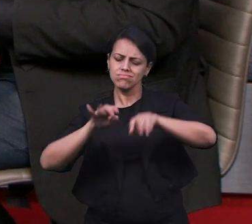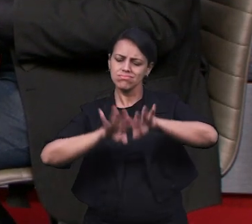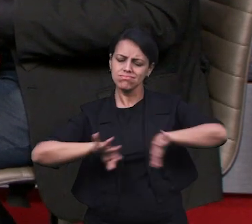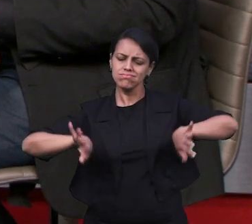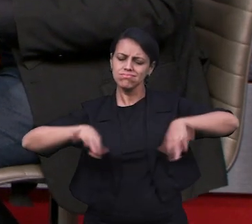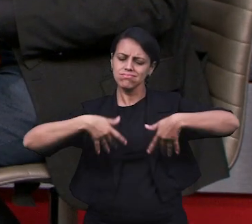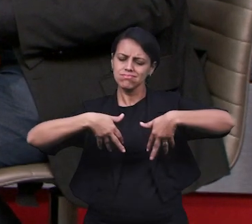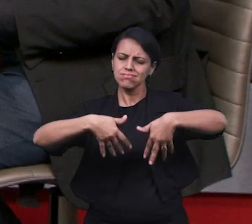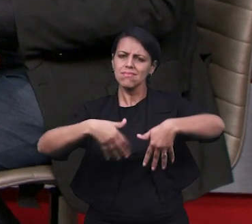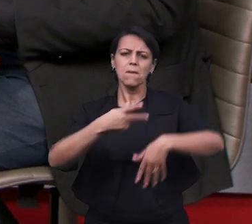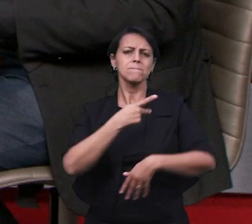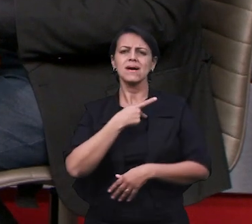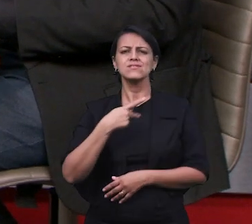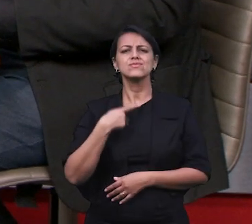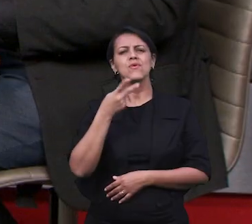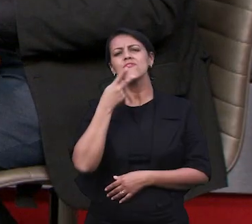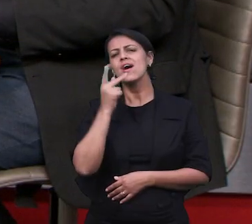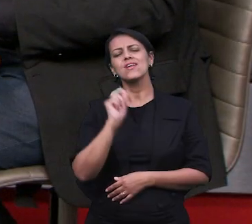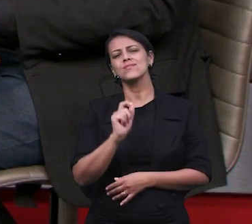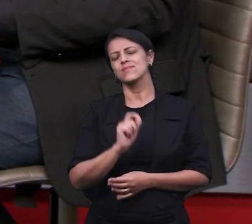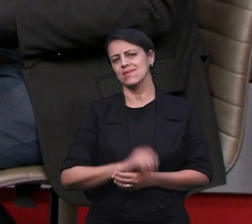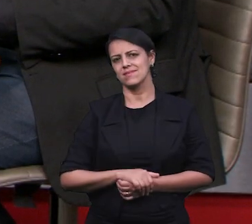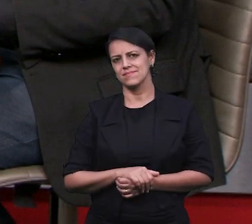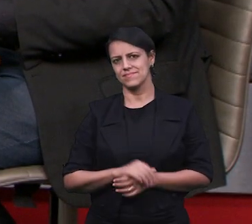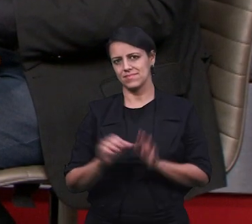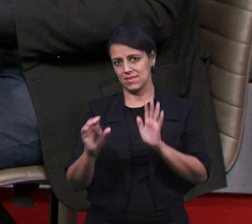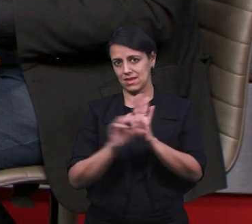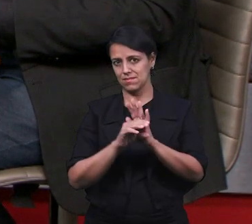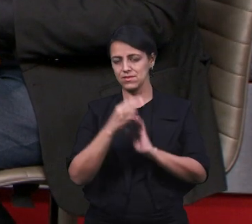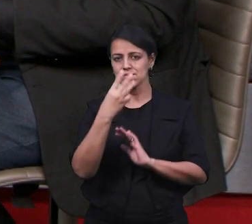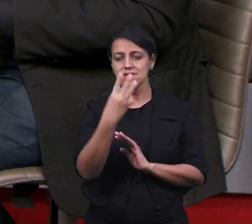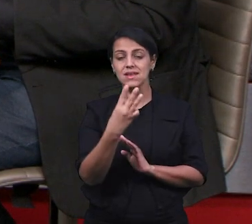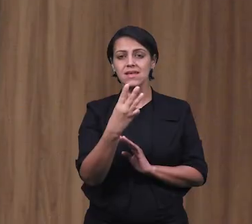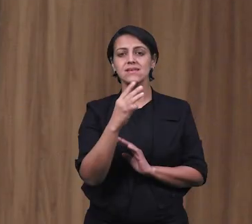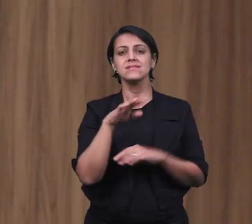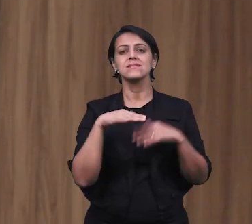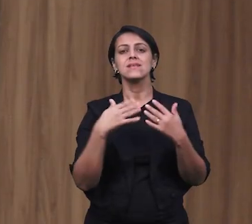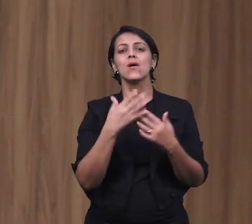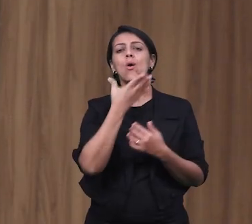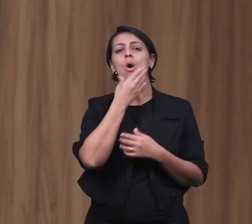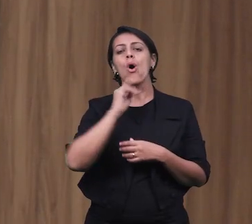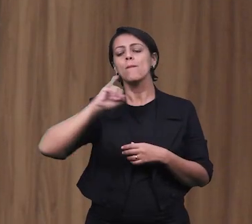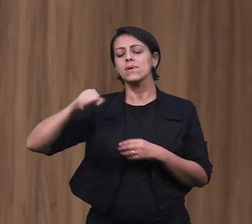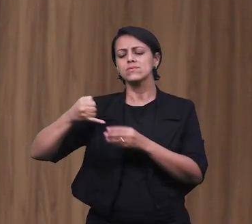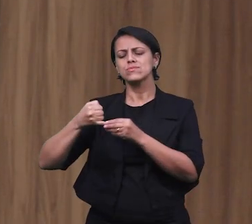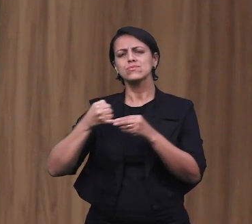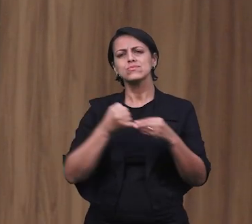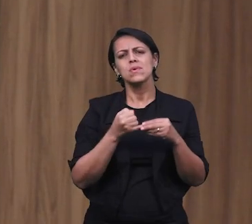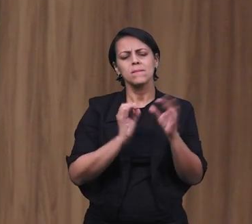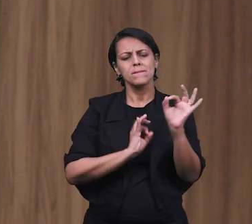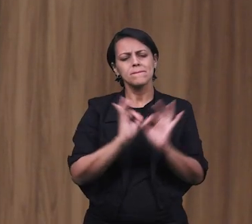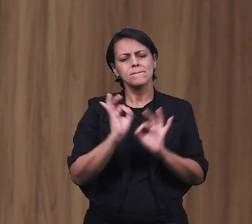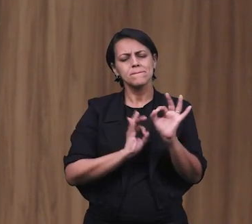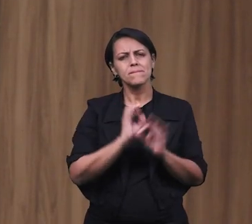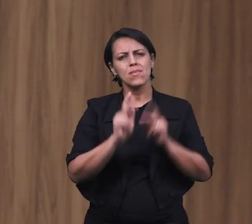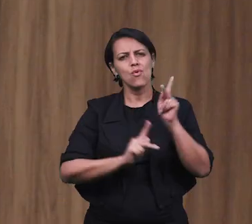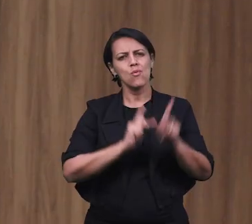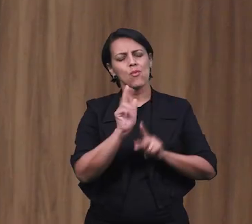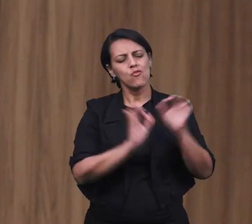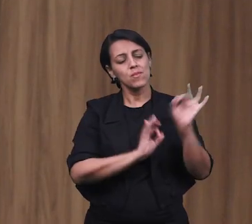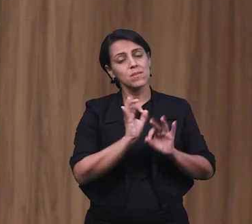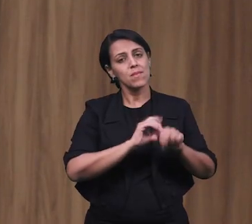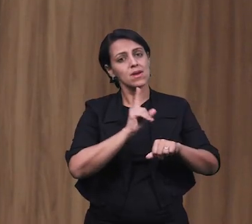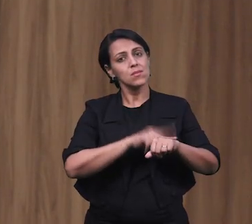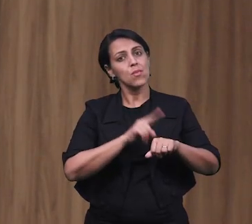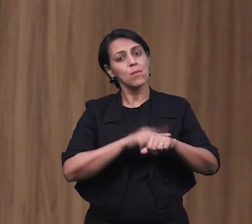os comentários que o senhor vai fazer para nós? No capítulo 3, então Josué faz toda essa preparação para